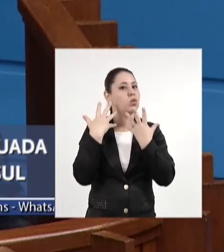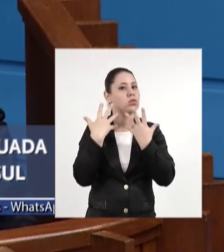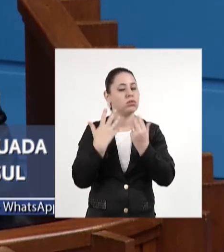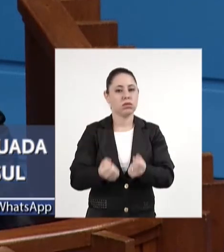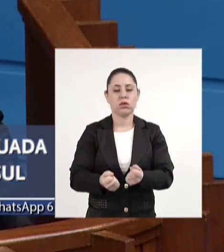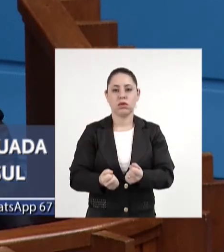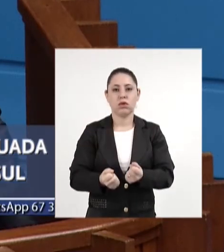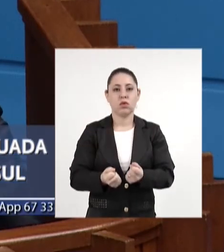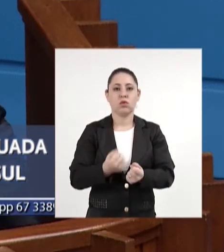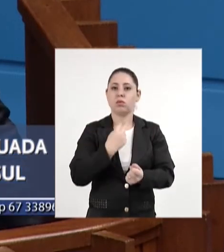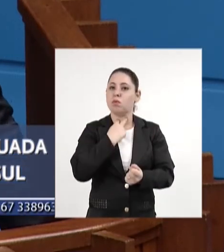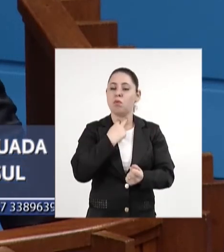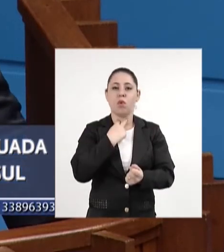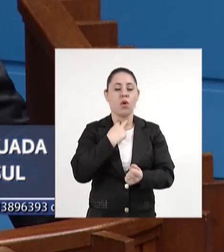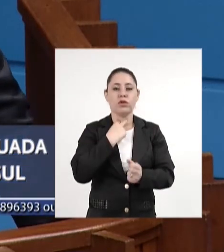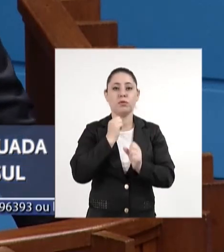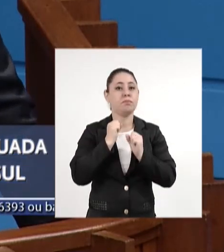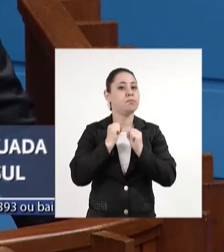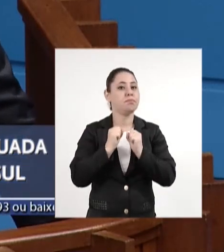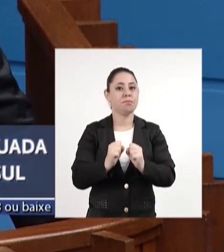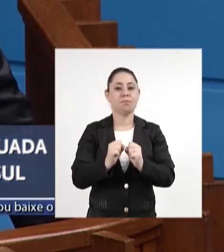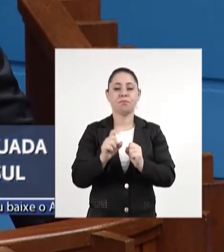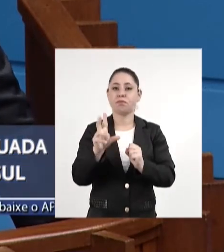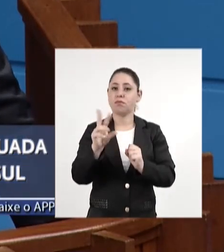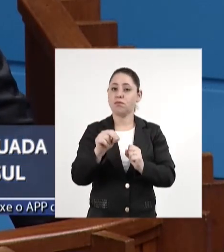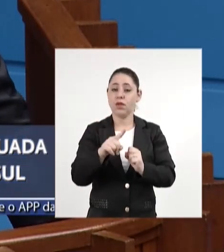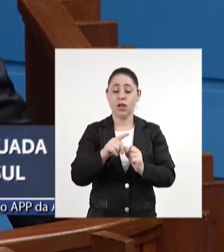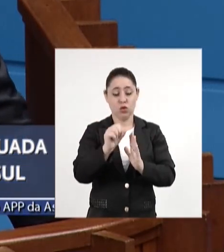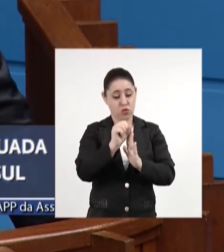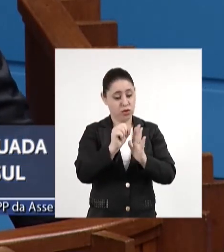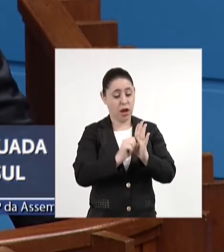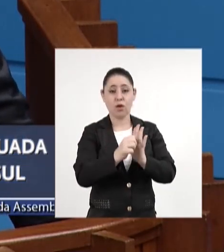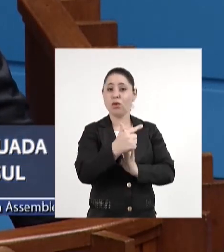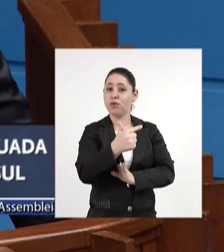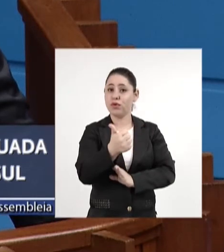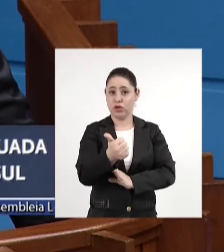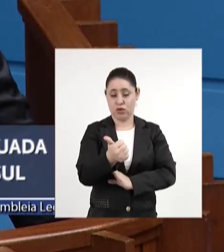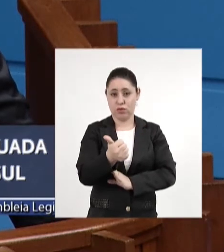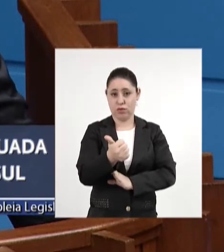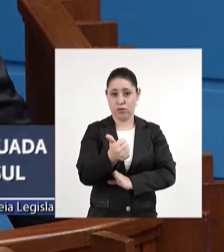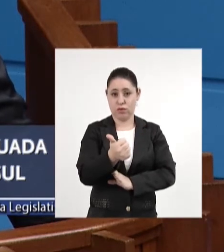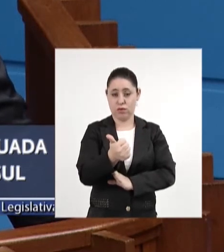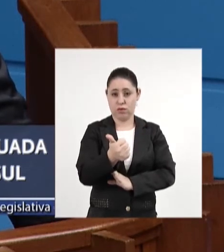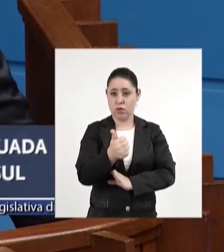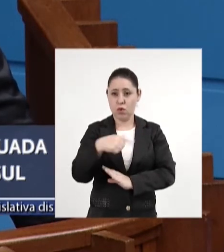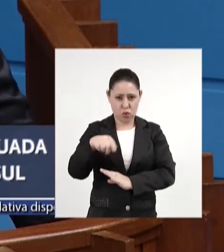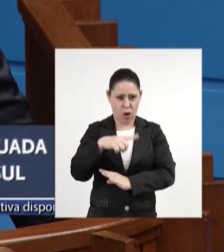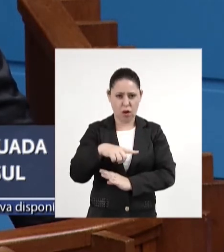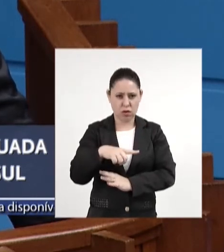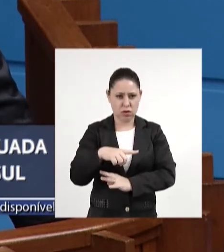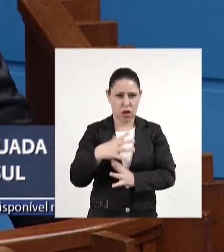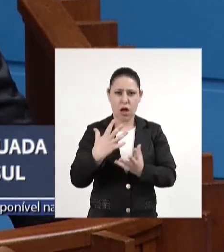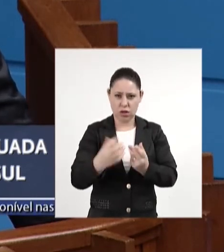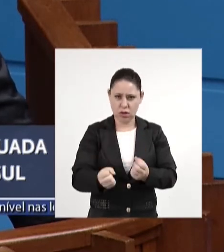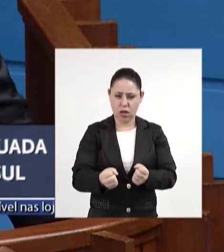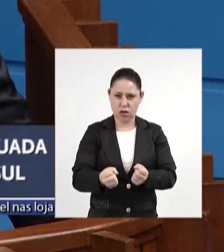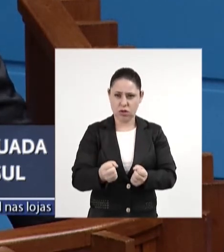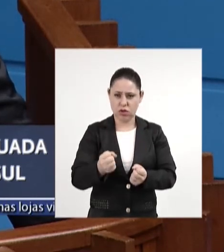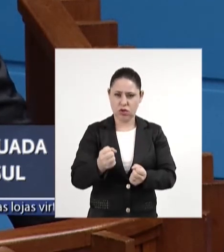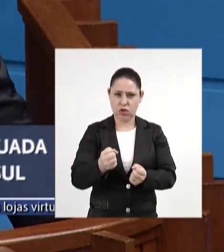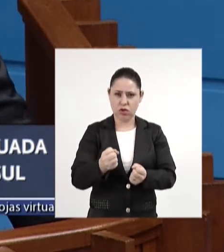Não se pode permitir que, em pleno século XXI, a gente permita